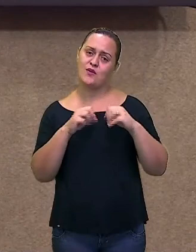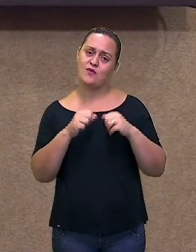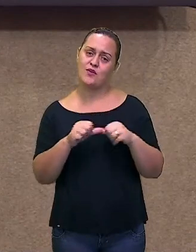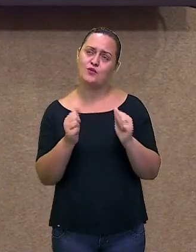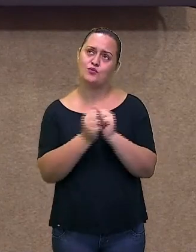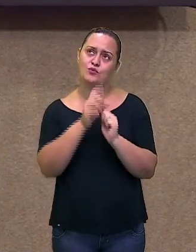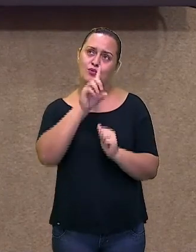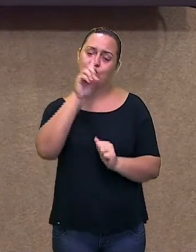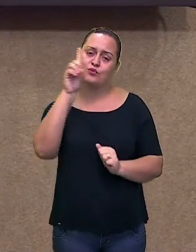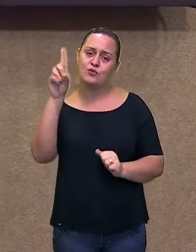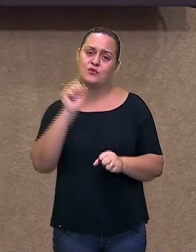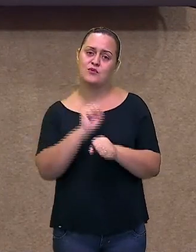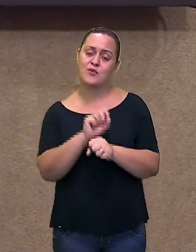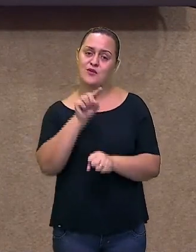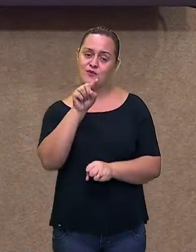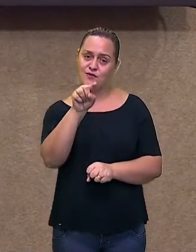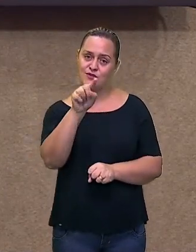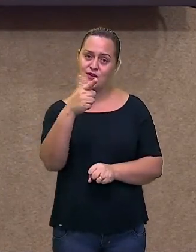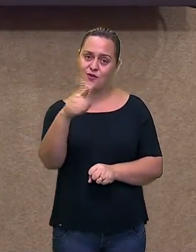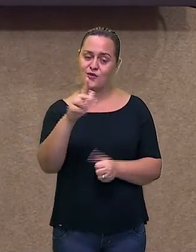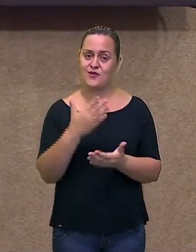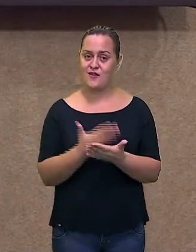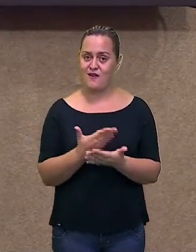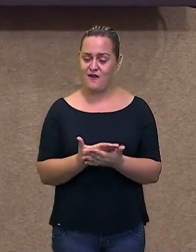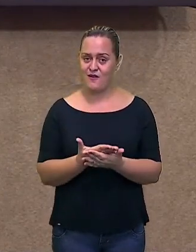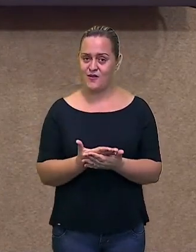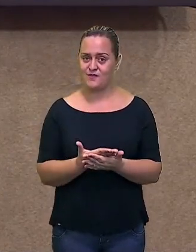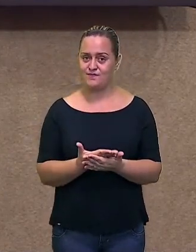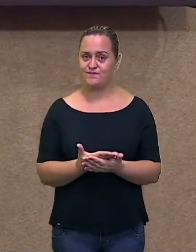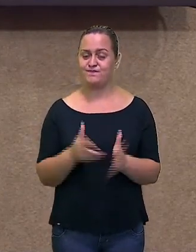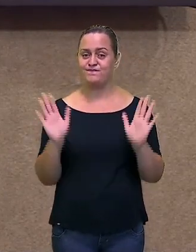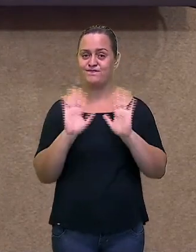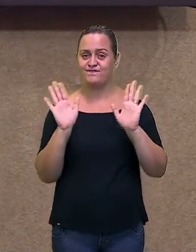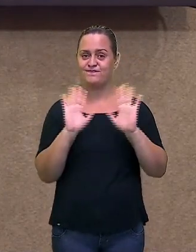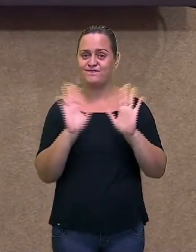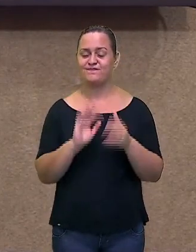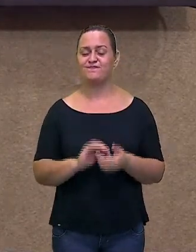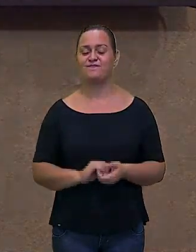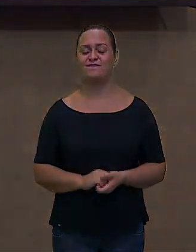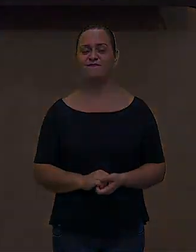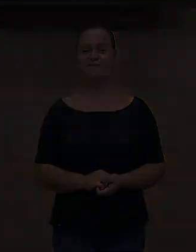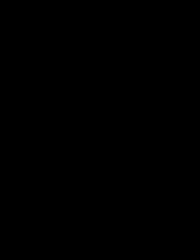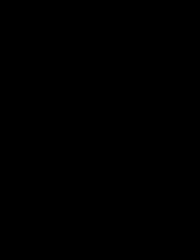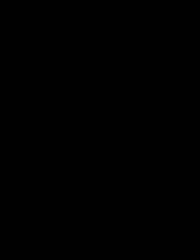fiquem com Deus e eu aguardo vocês para a próxima aula tchauzinho